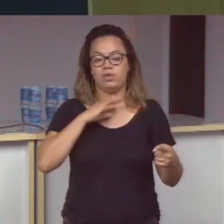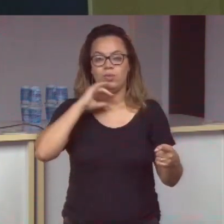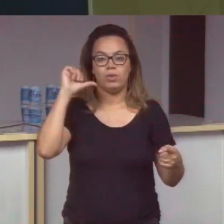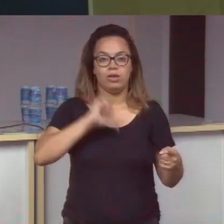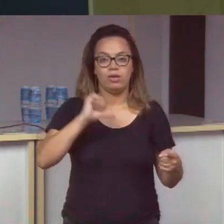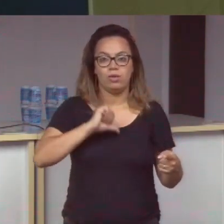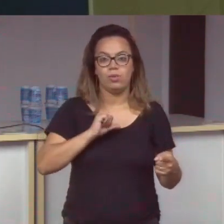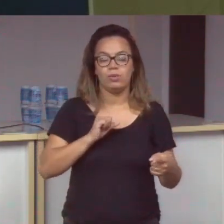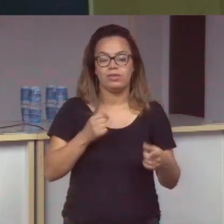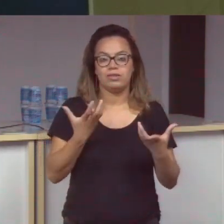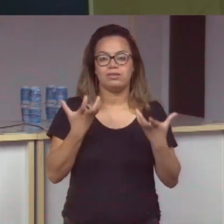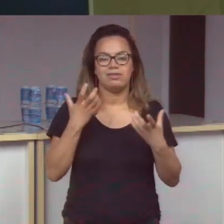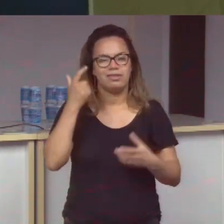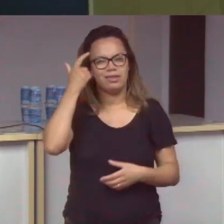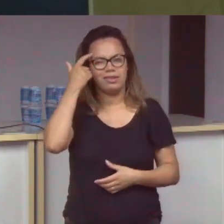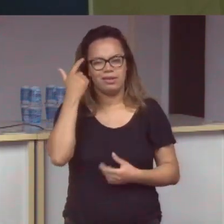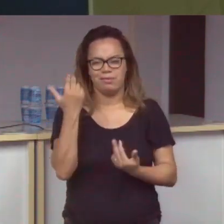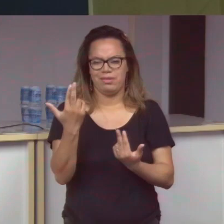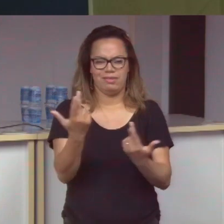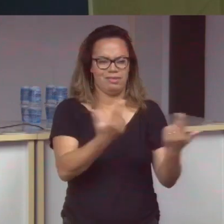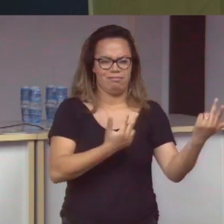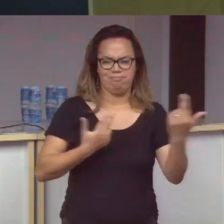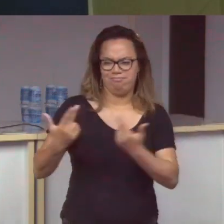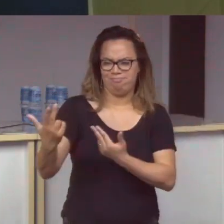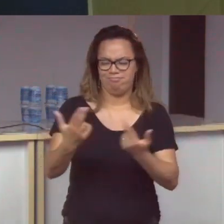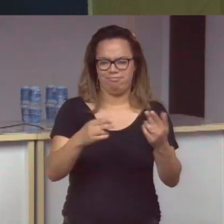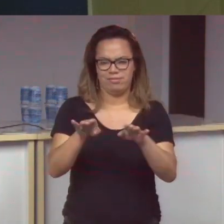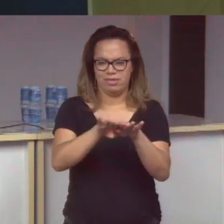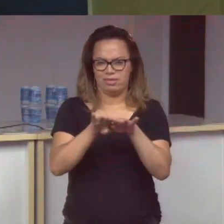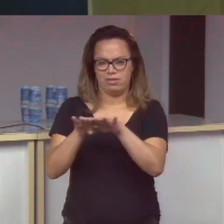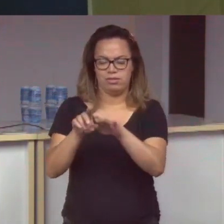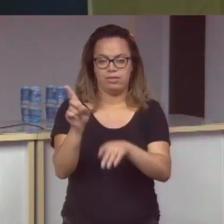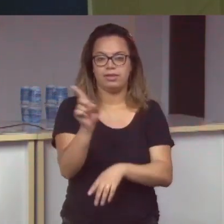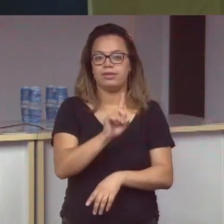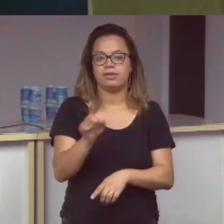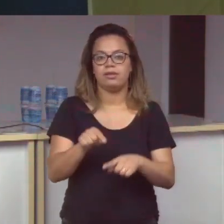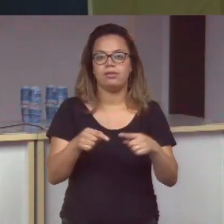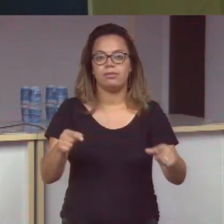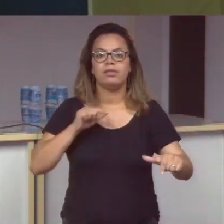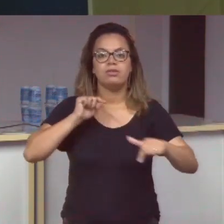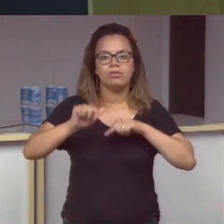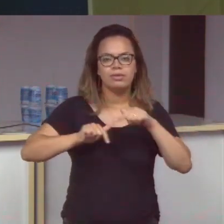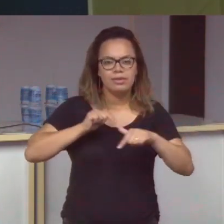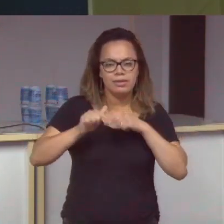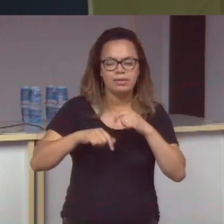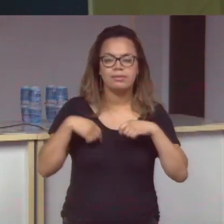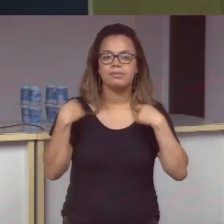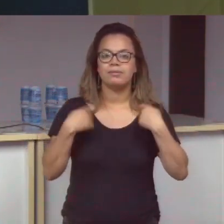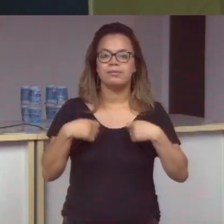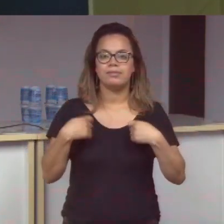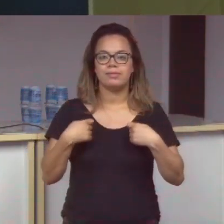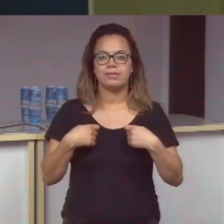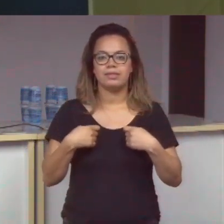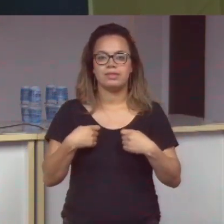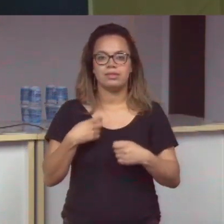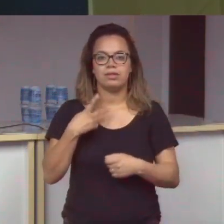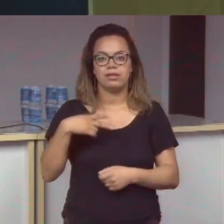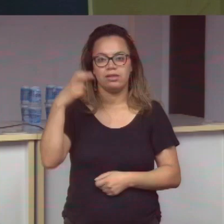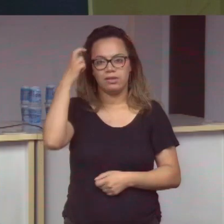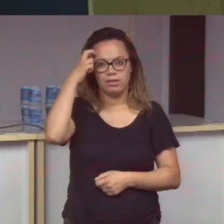gente quisesse pensar assim, não é? Sem dúvida, o nosso trabalho precisa ser